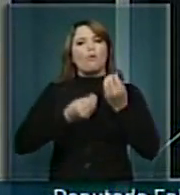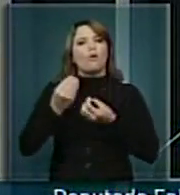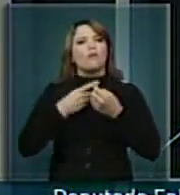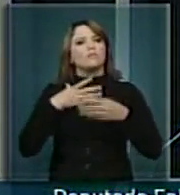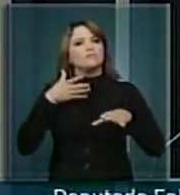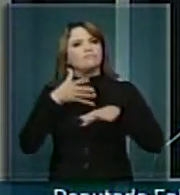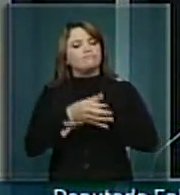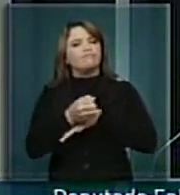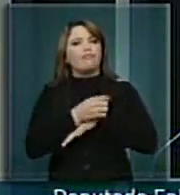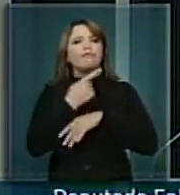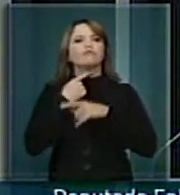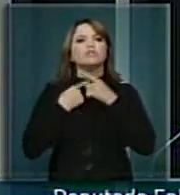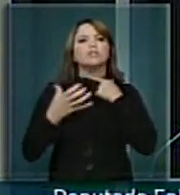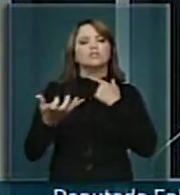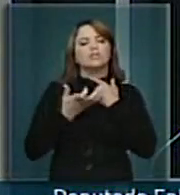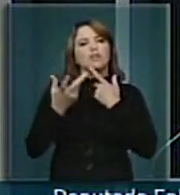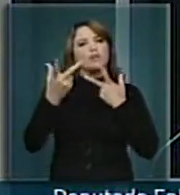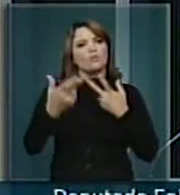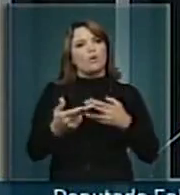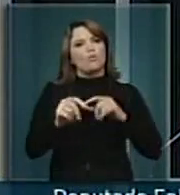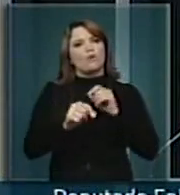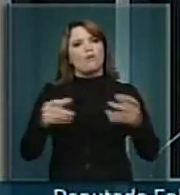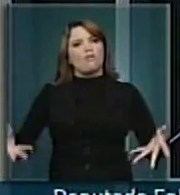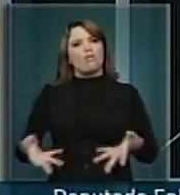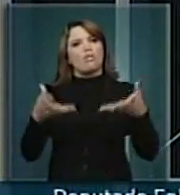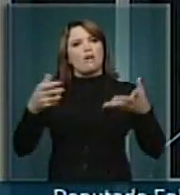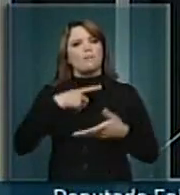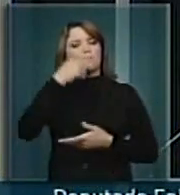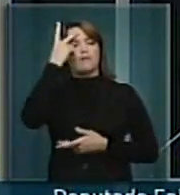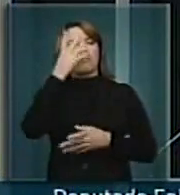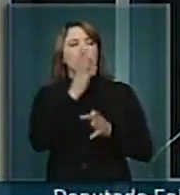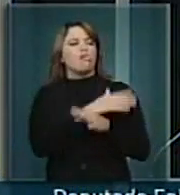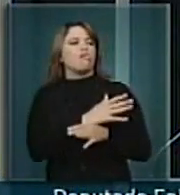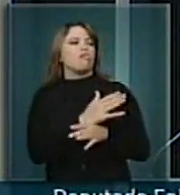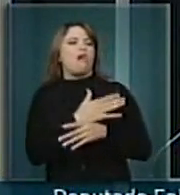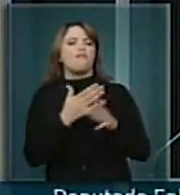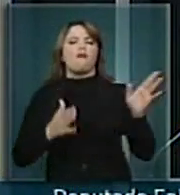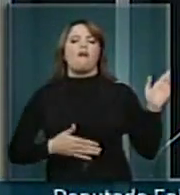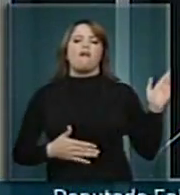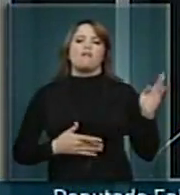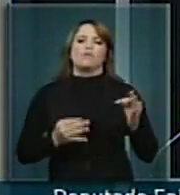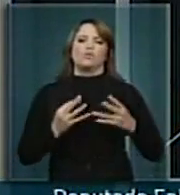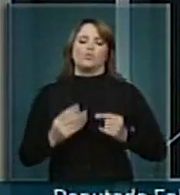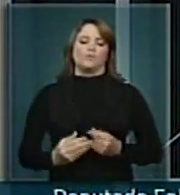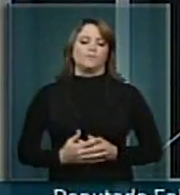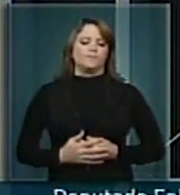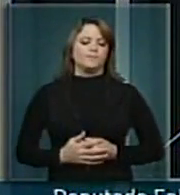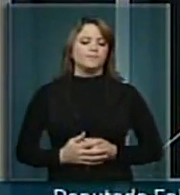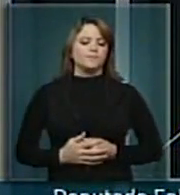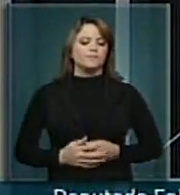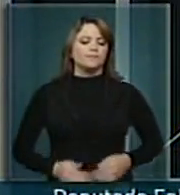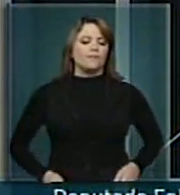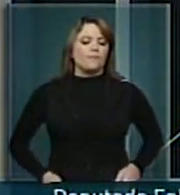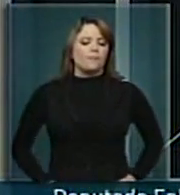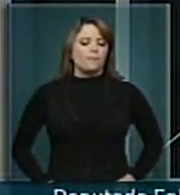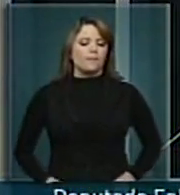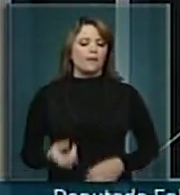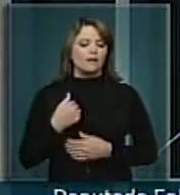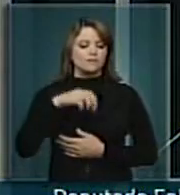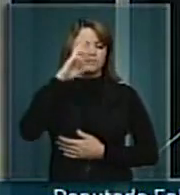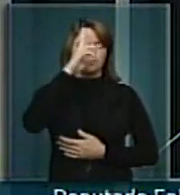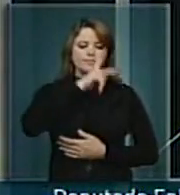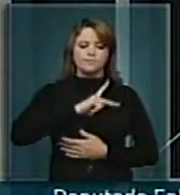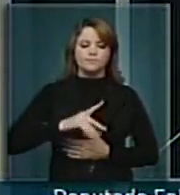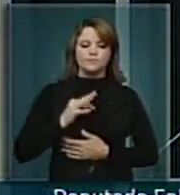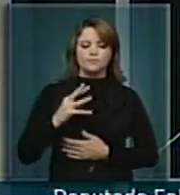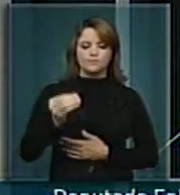dos bem-intencionados, quanto estimula os aventureiros. Senhor presidente, senhoras